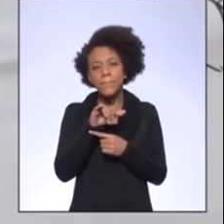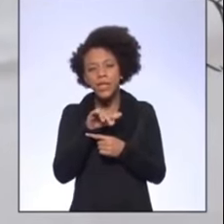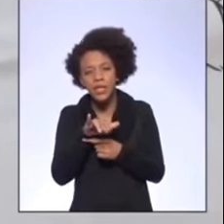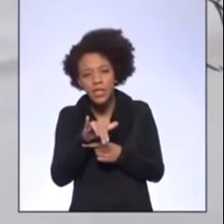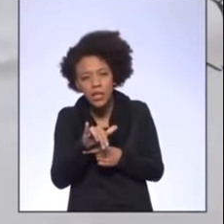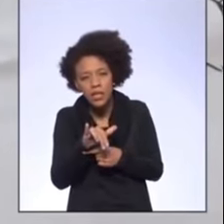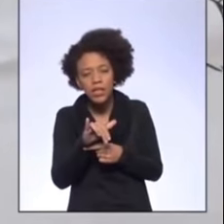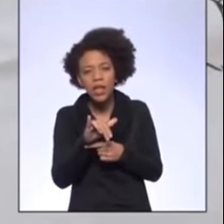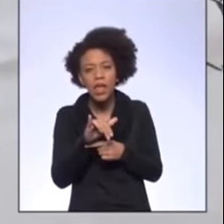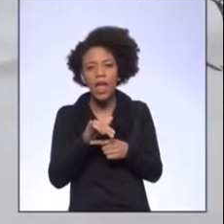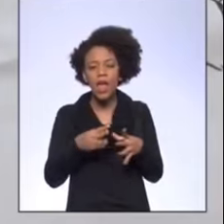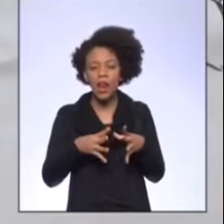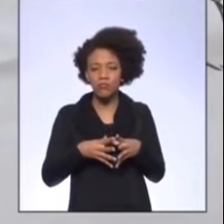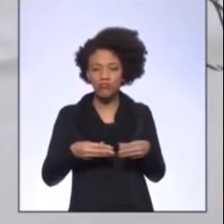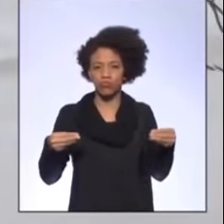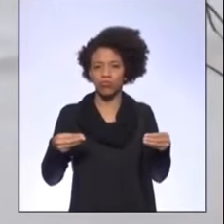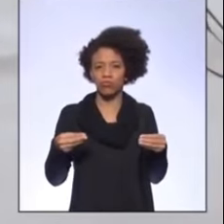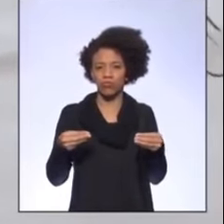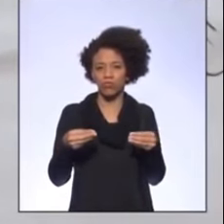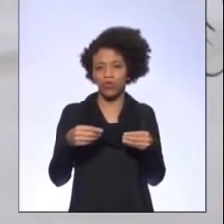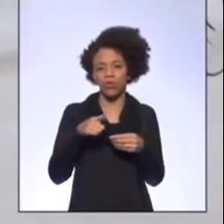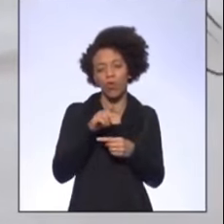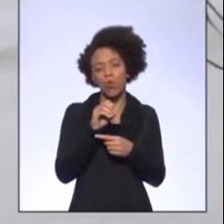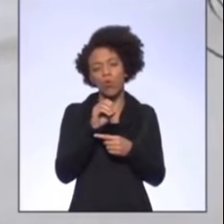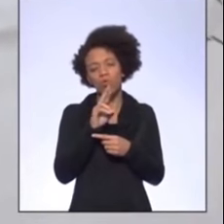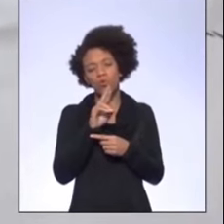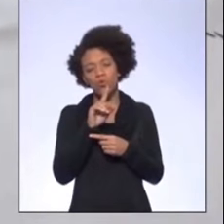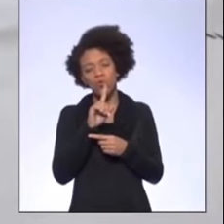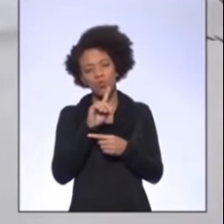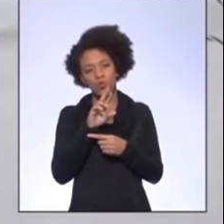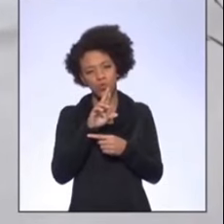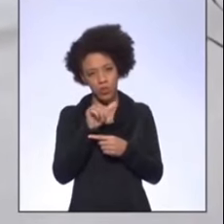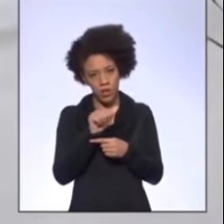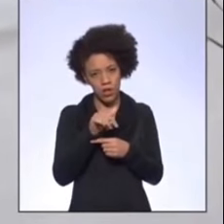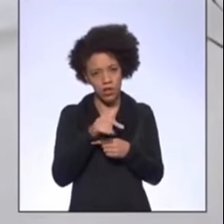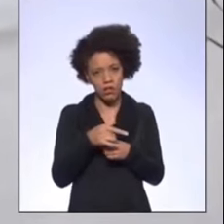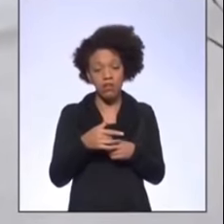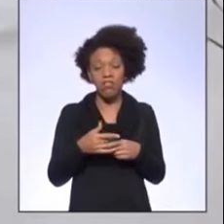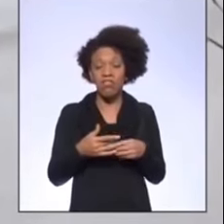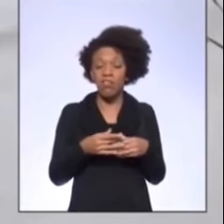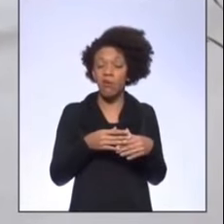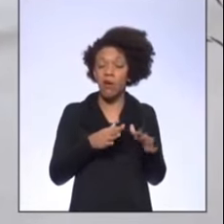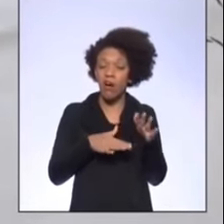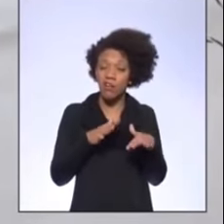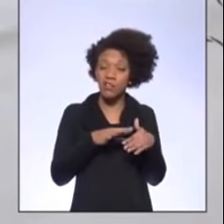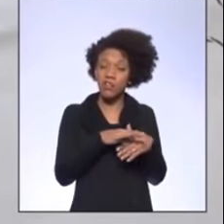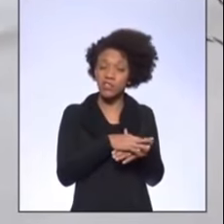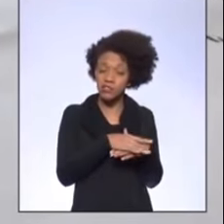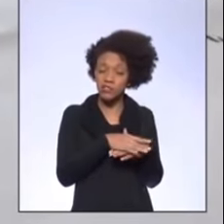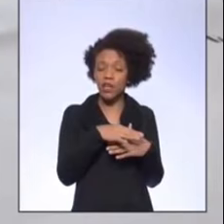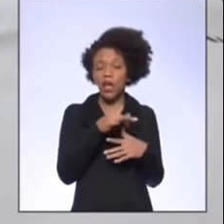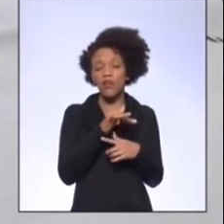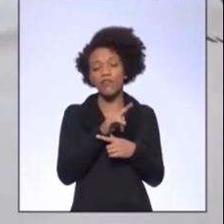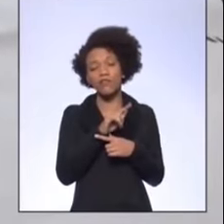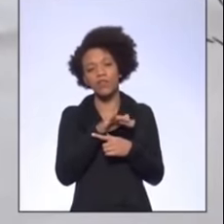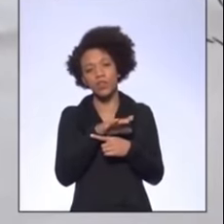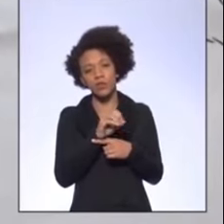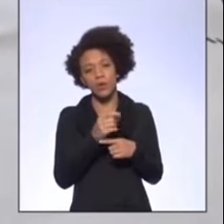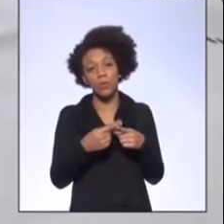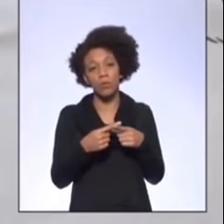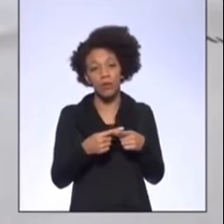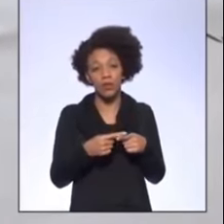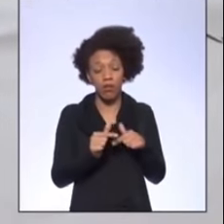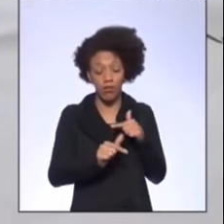dissolve gordura. Por isso, quando você come coisa muito gordurosa, o fígado vai ficar doendo, porque ele tem que produzir bastante bile, né? Tá